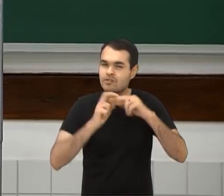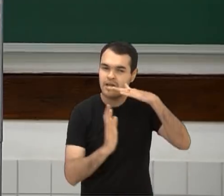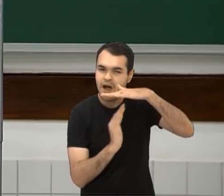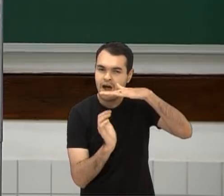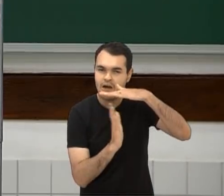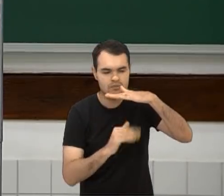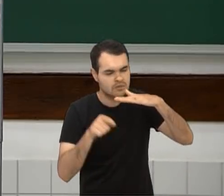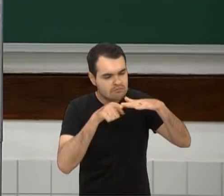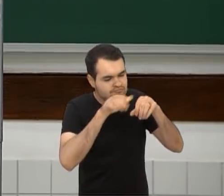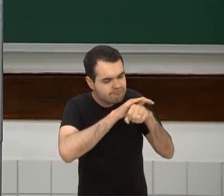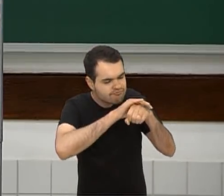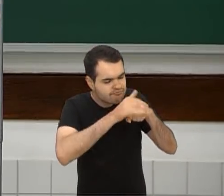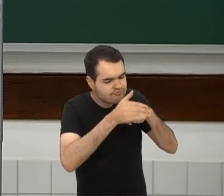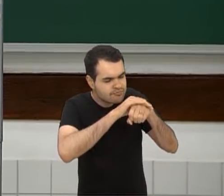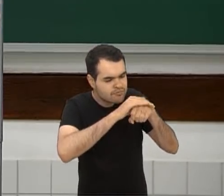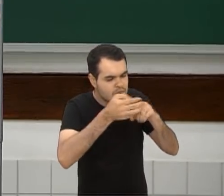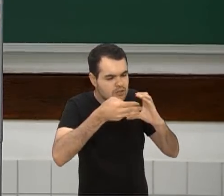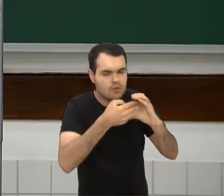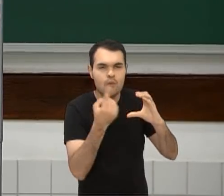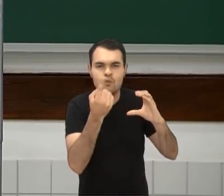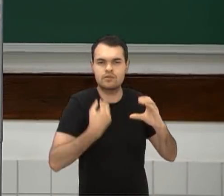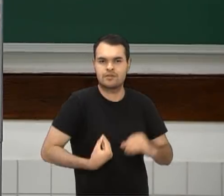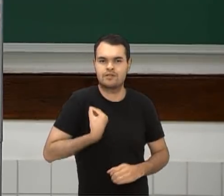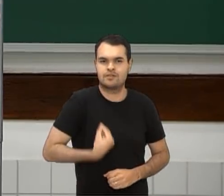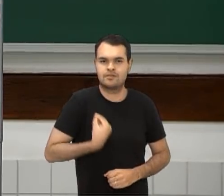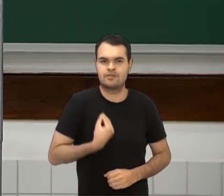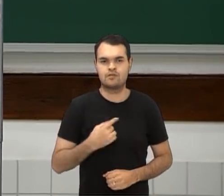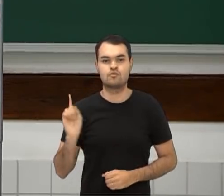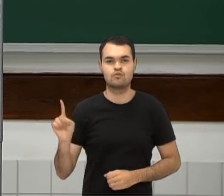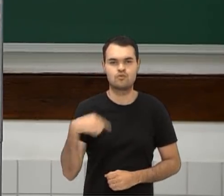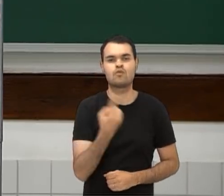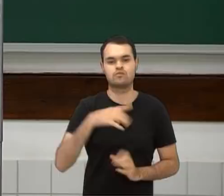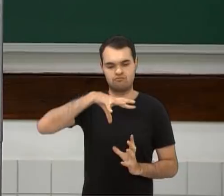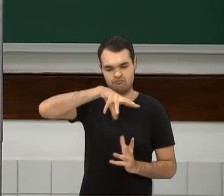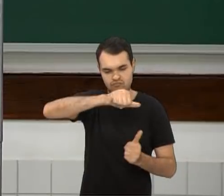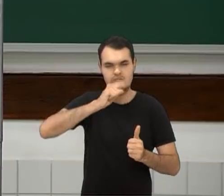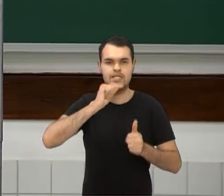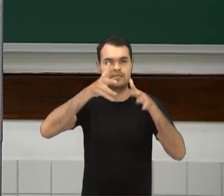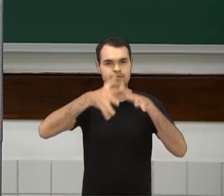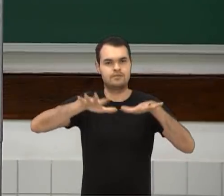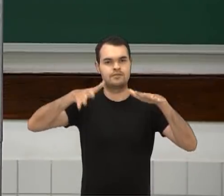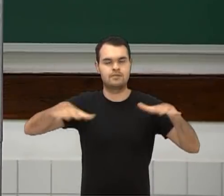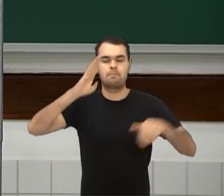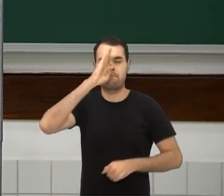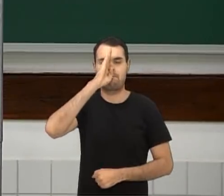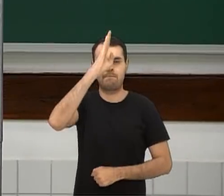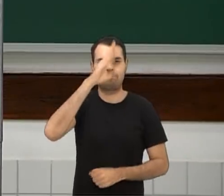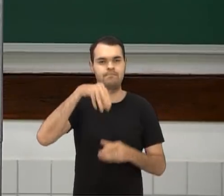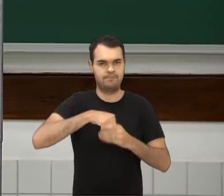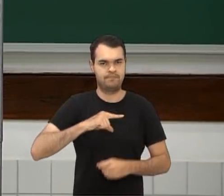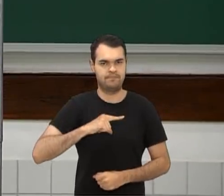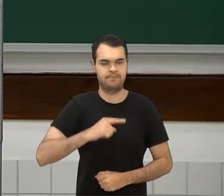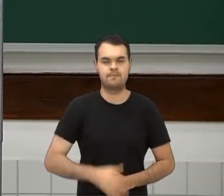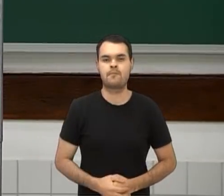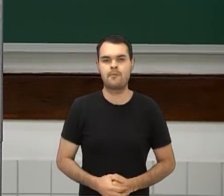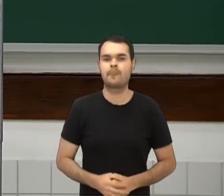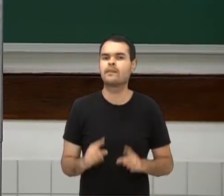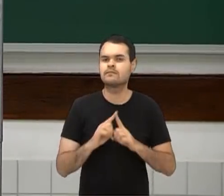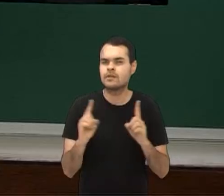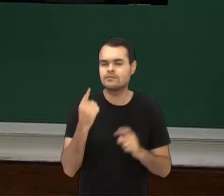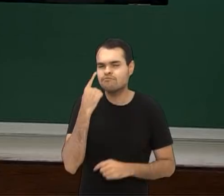alga unicelular que acaba existindo nos nossos oceanos principalmente. Mas,